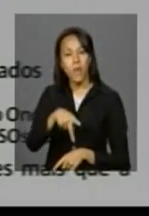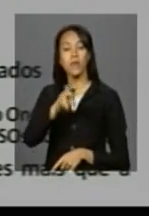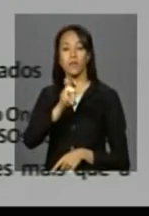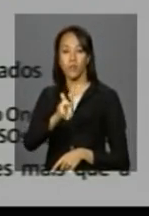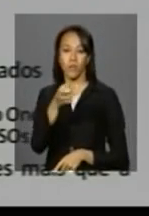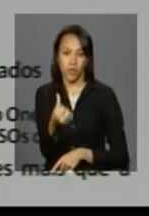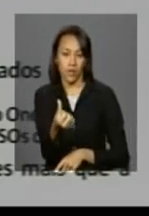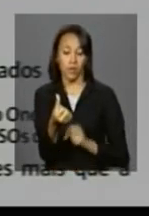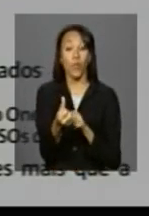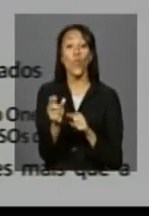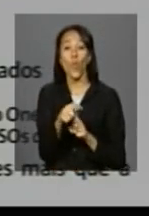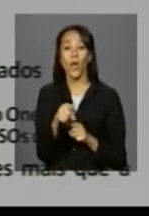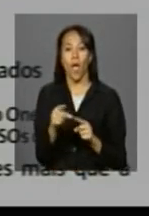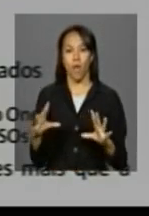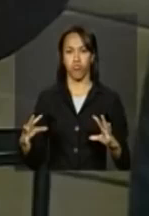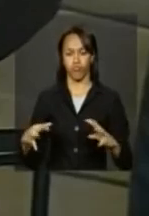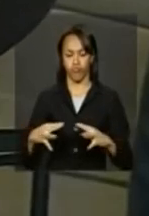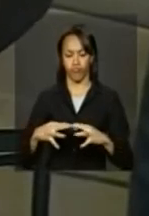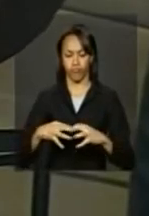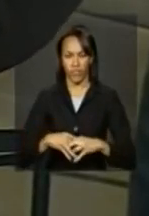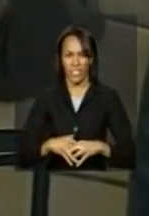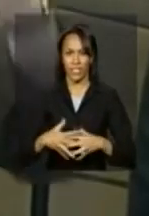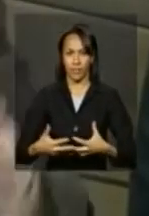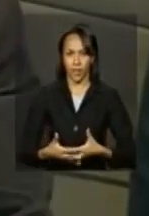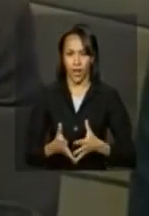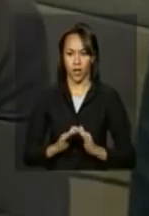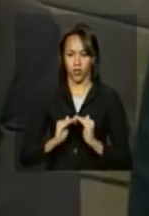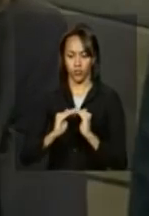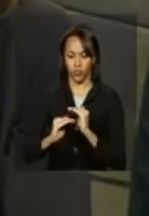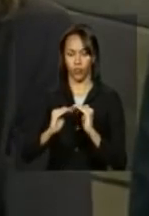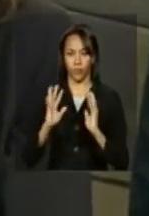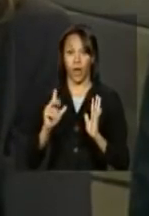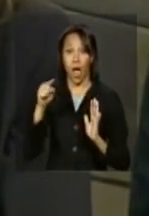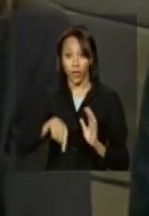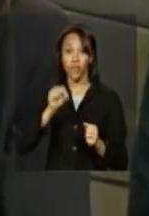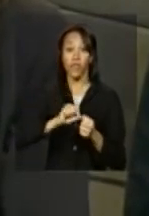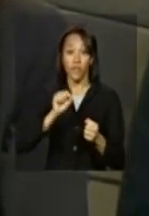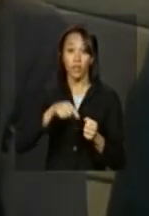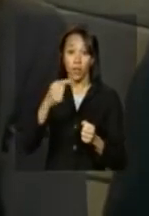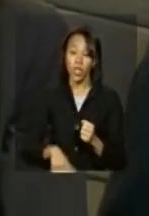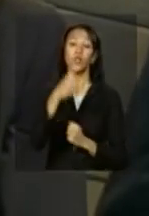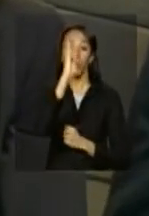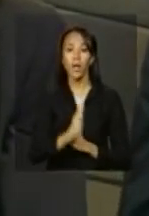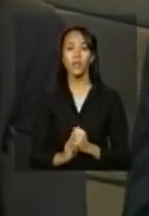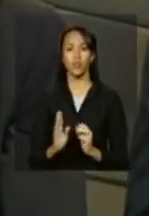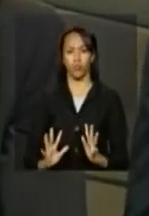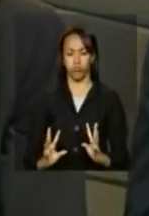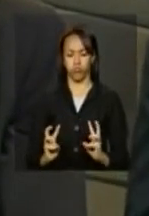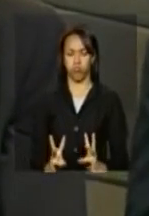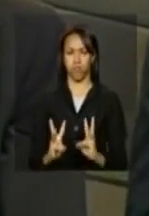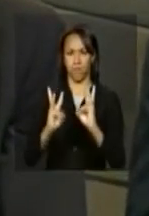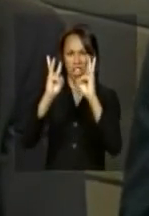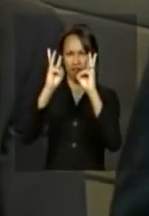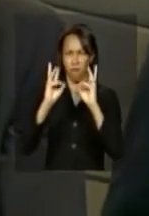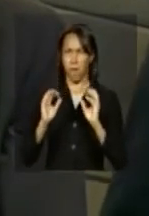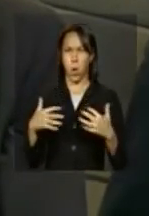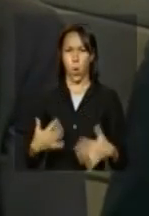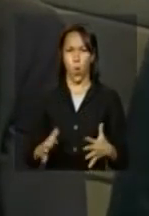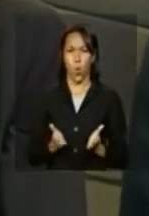que é o encaixe da parte de baixo com a parte de cima, foi feito aqui no Brasil, e é uma plataforma